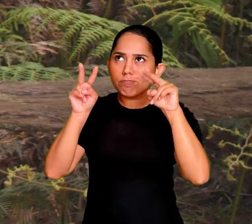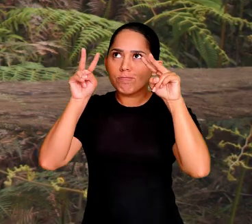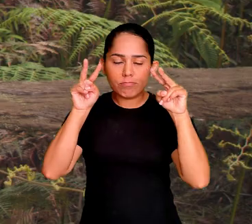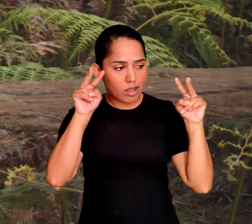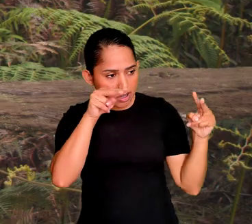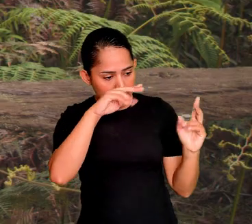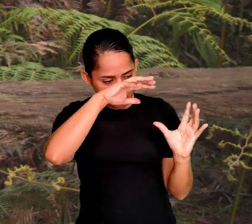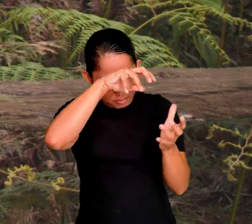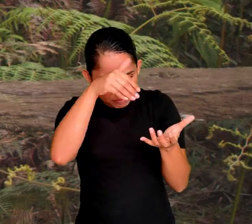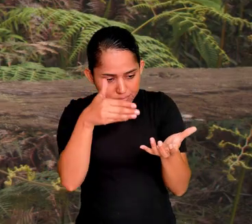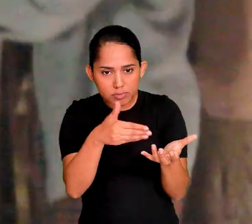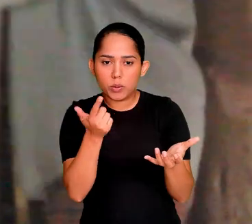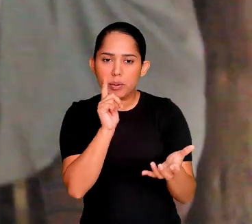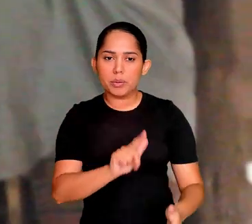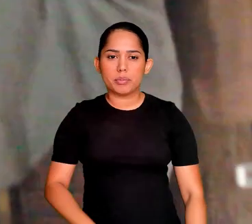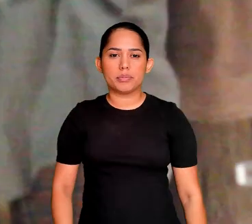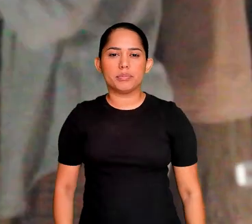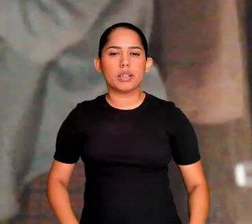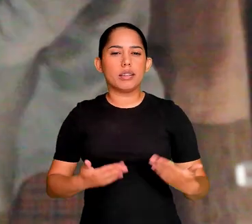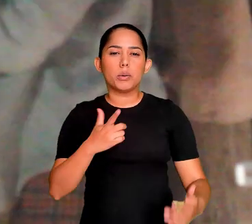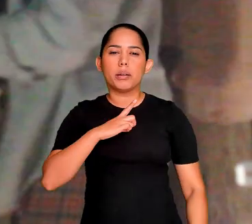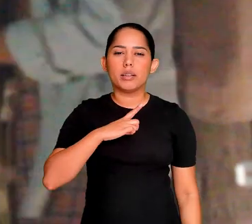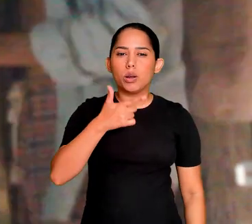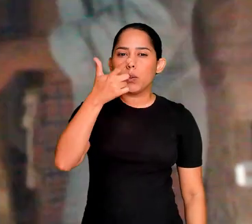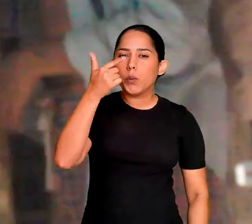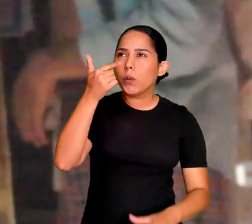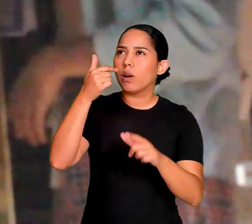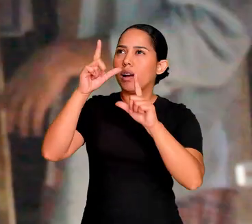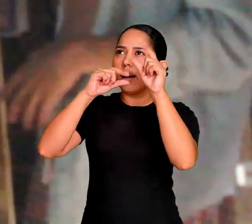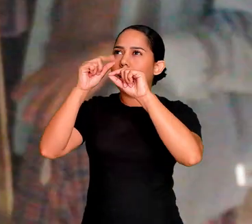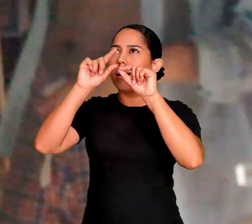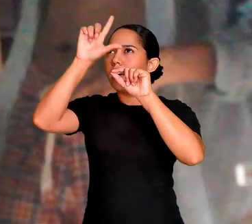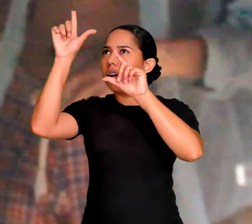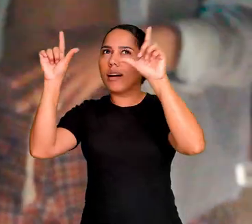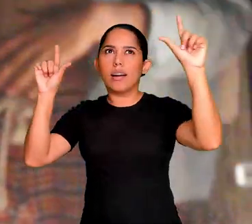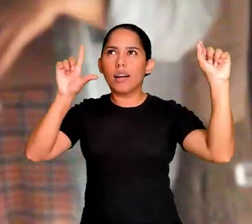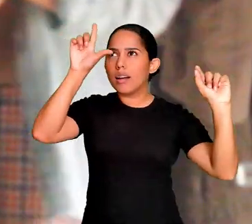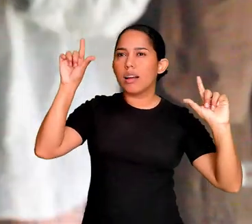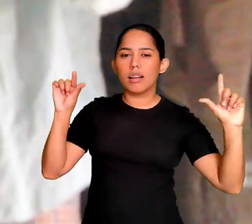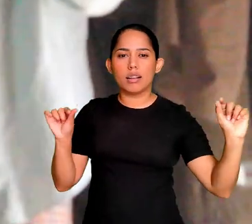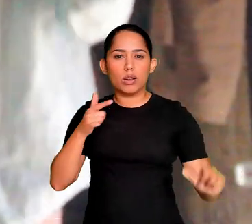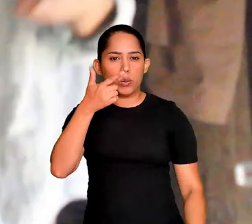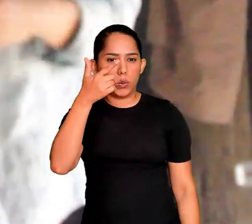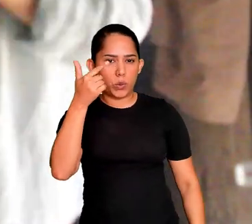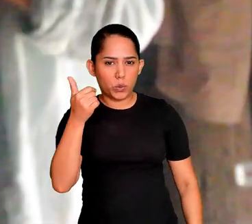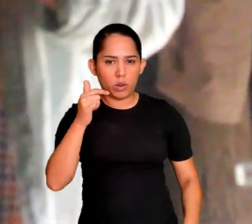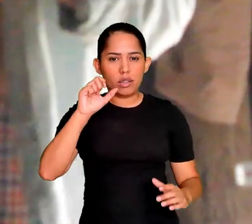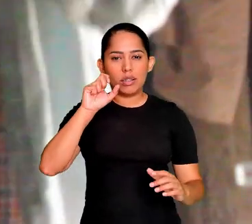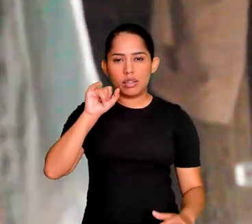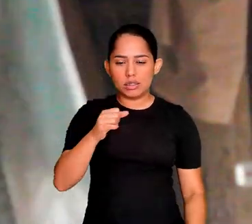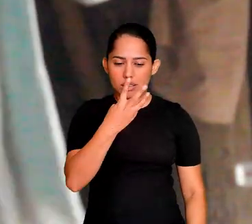partir da observação aqui da Terra. Então são 12 constelações. E essas 12 constelações, se você divide